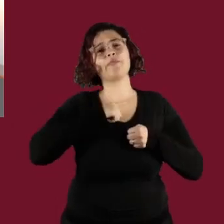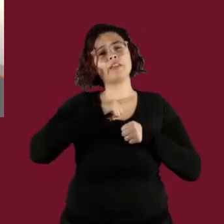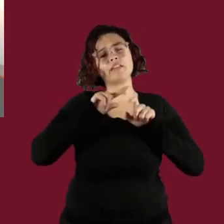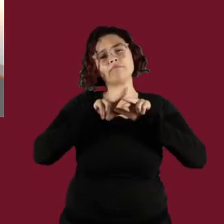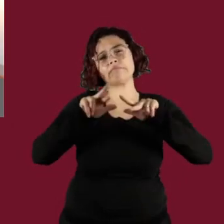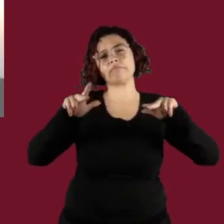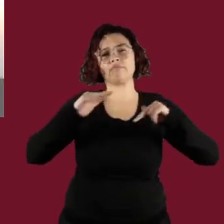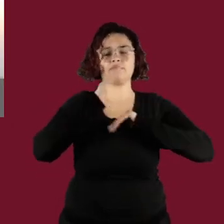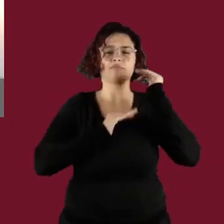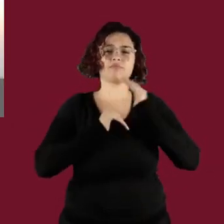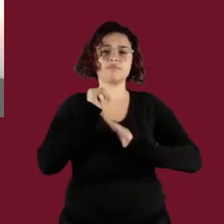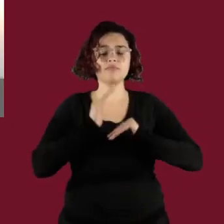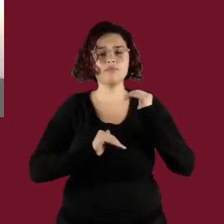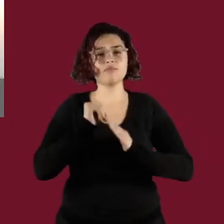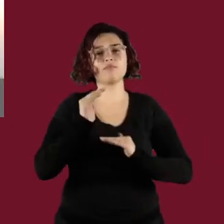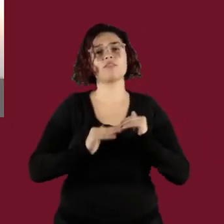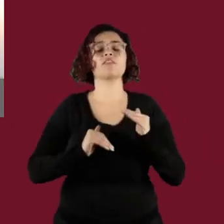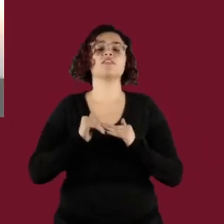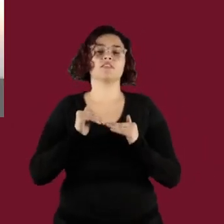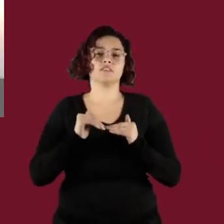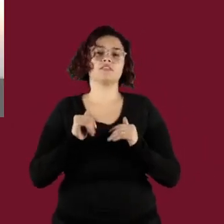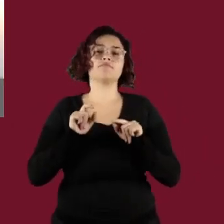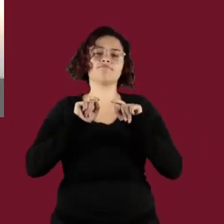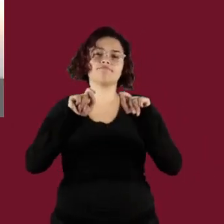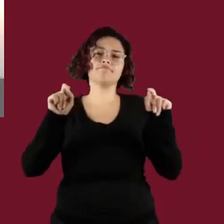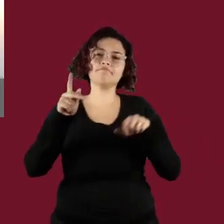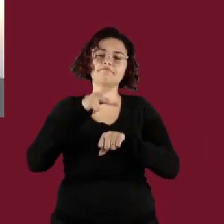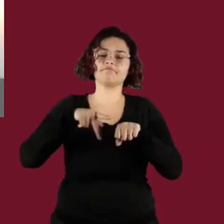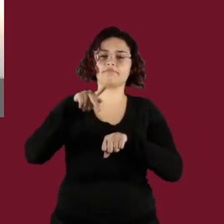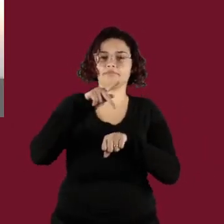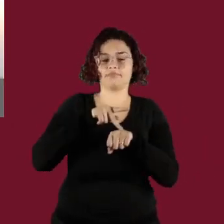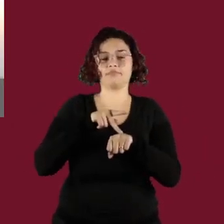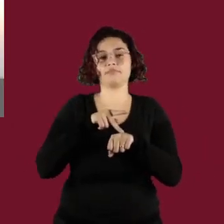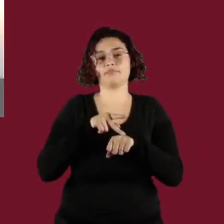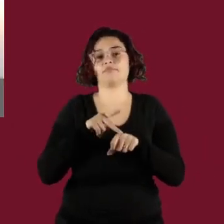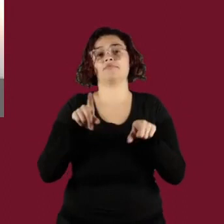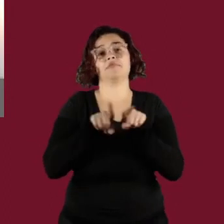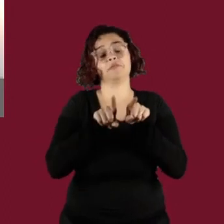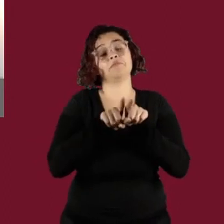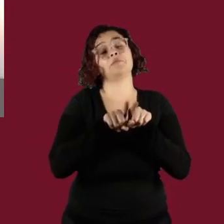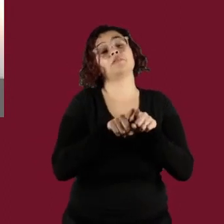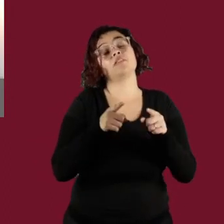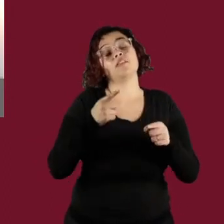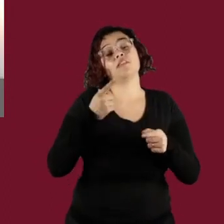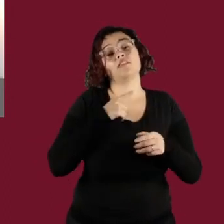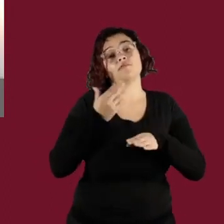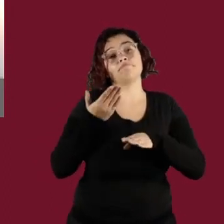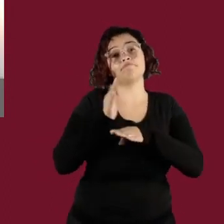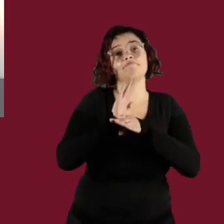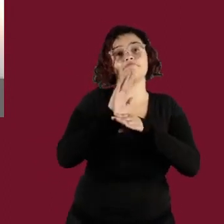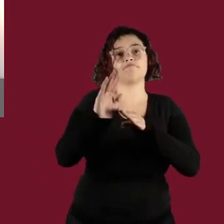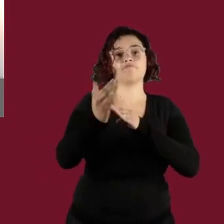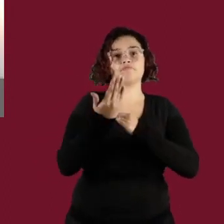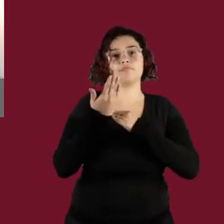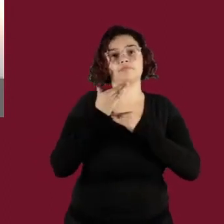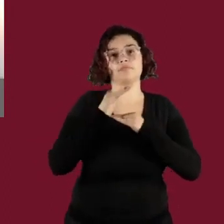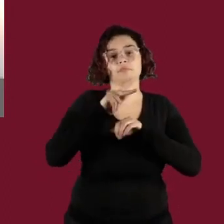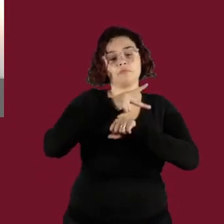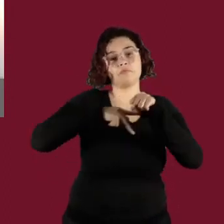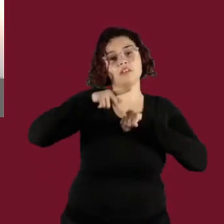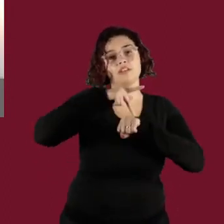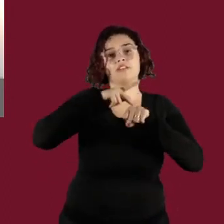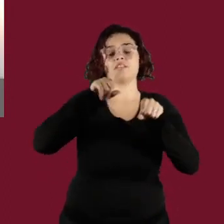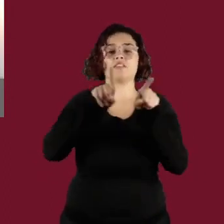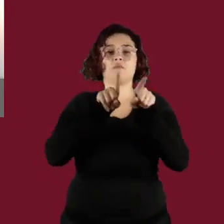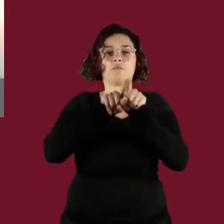de atividades em todos esses países e, claro, em cooperação com os governos desses países e com a população. E